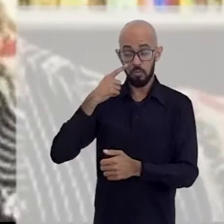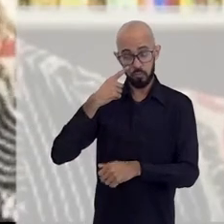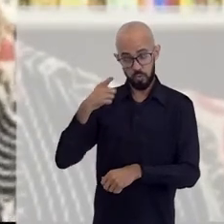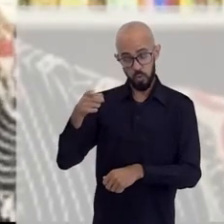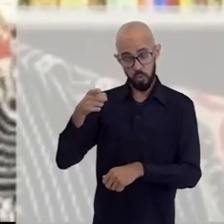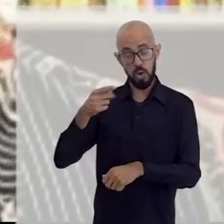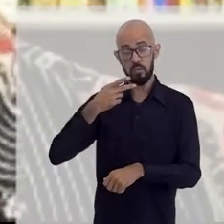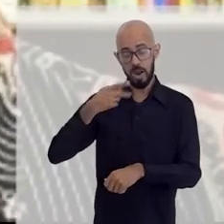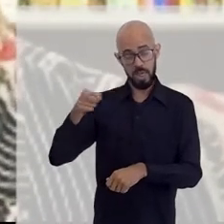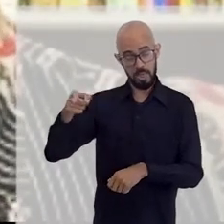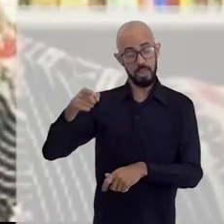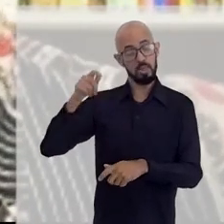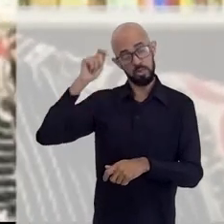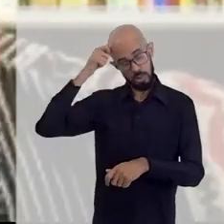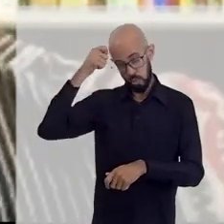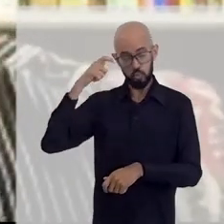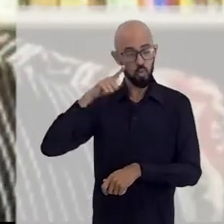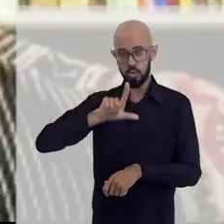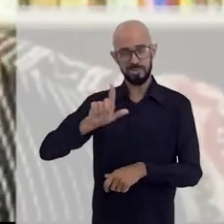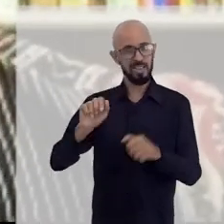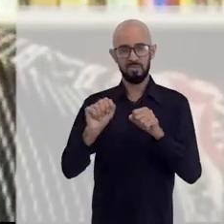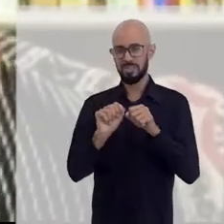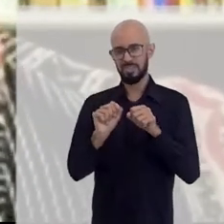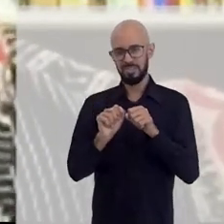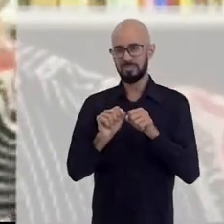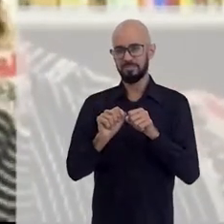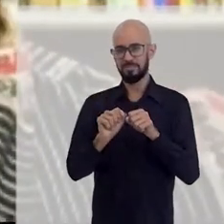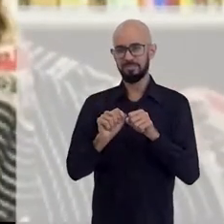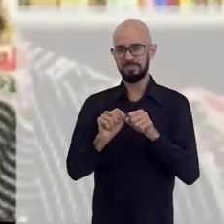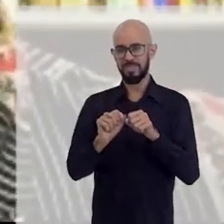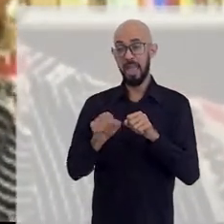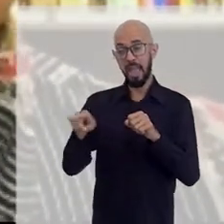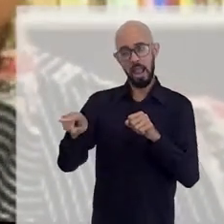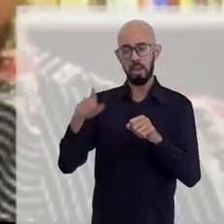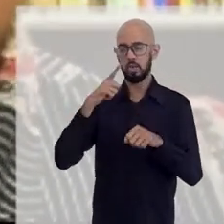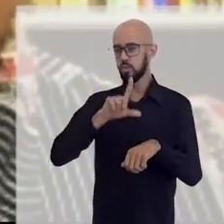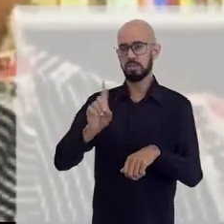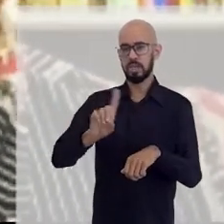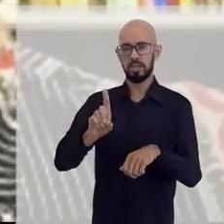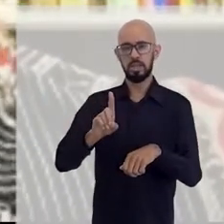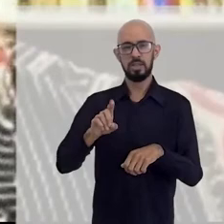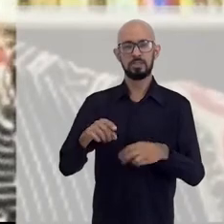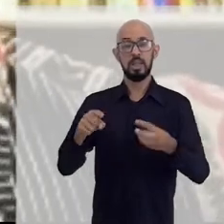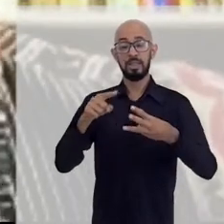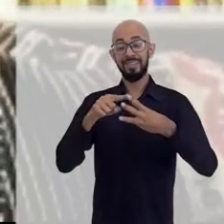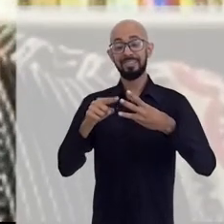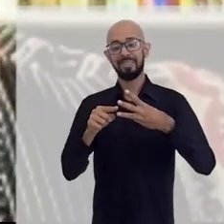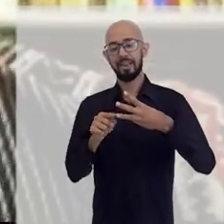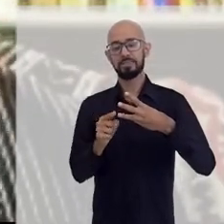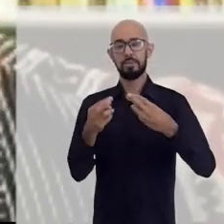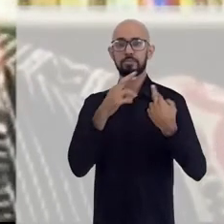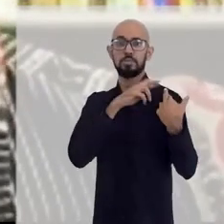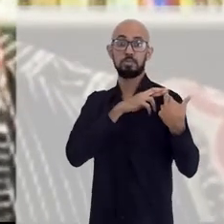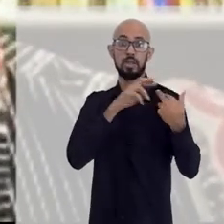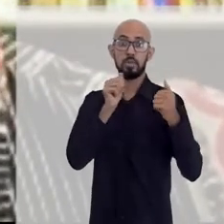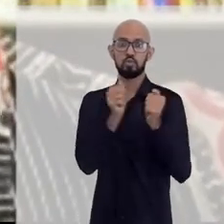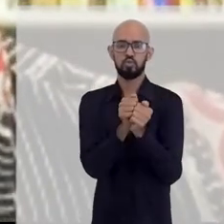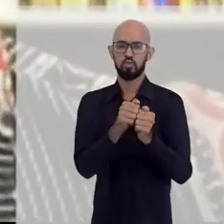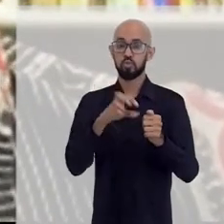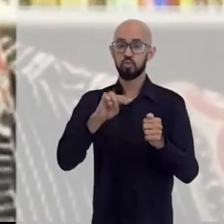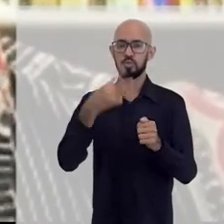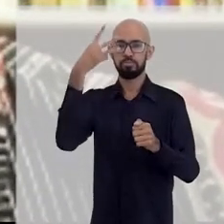viu como eu disse que ela não tinha condições de fazer? E aí essa carga de responsabilidade, ela triplica, né? Porque você